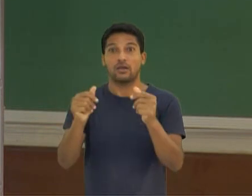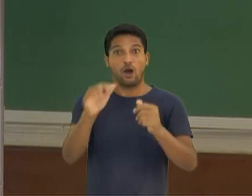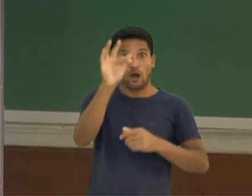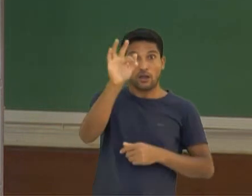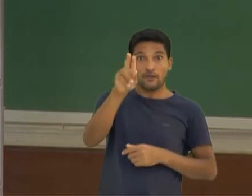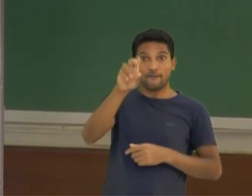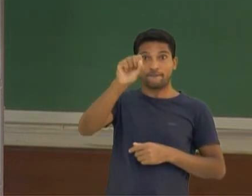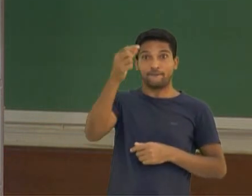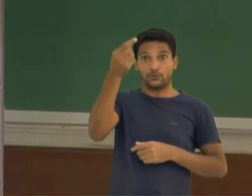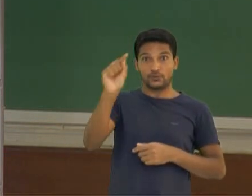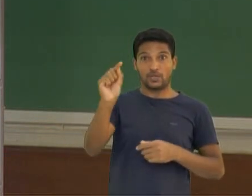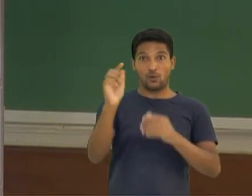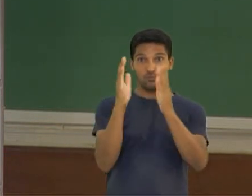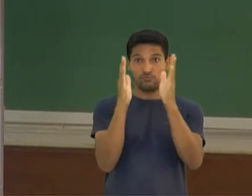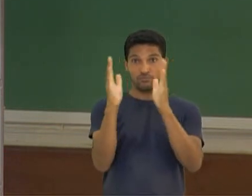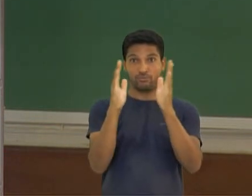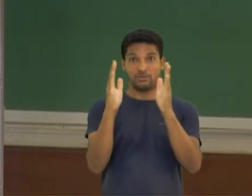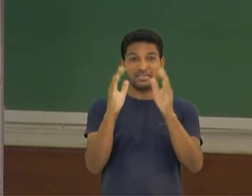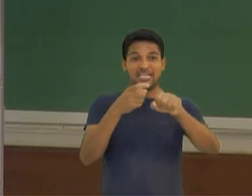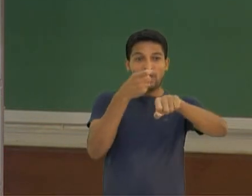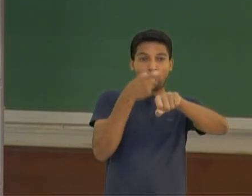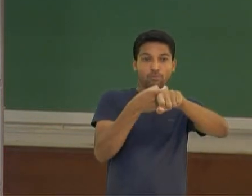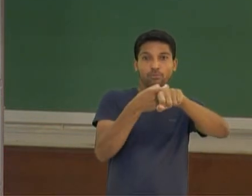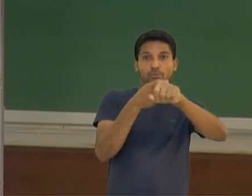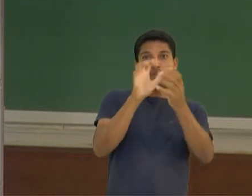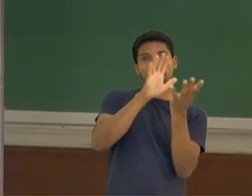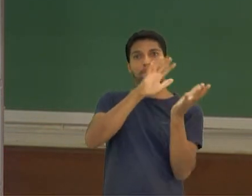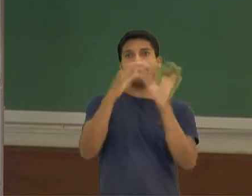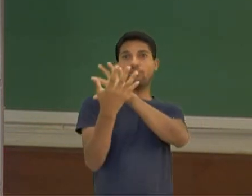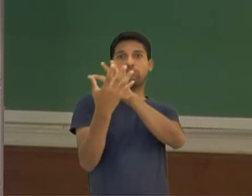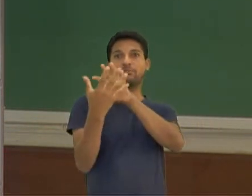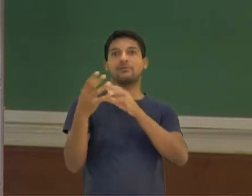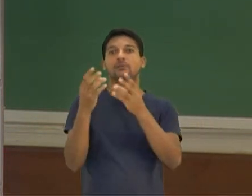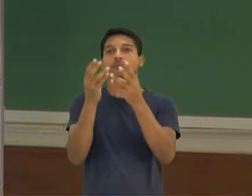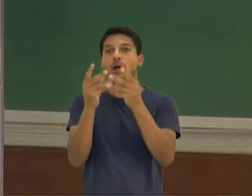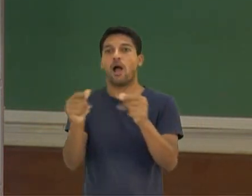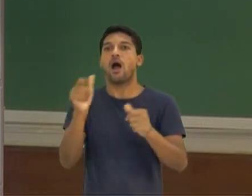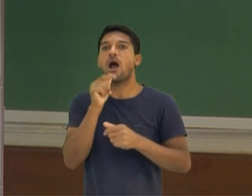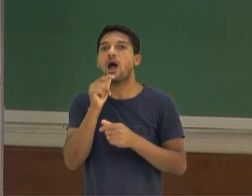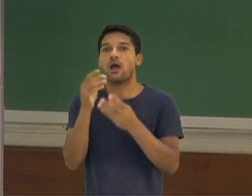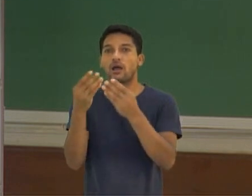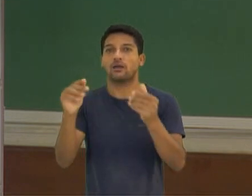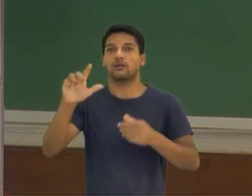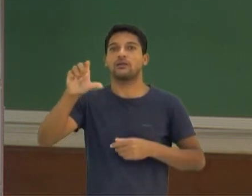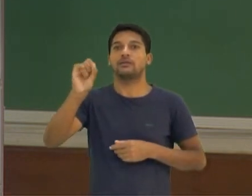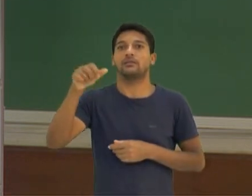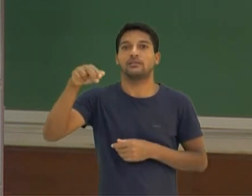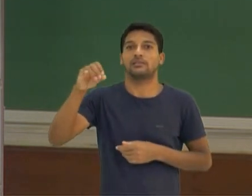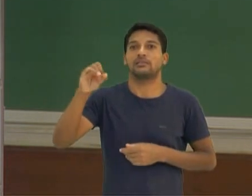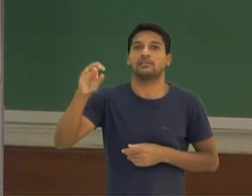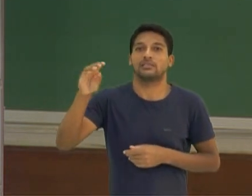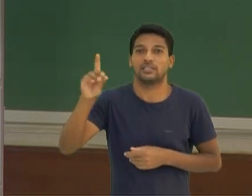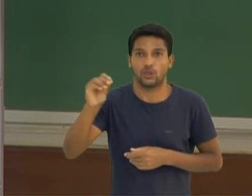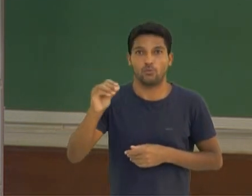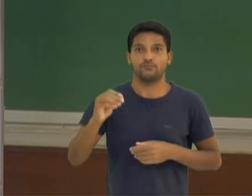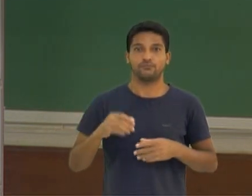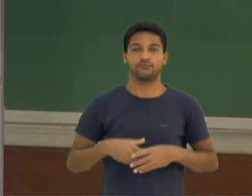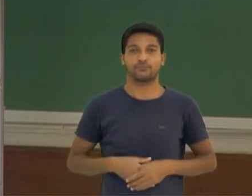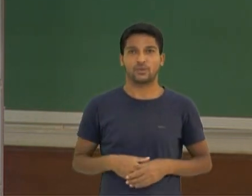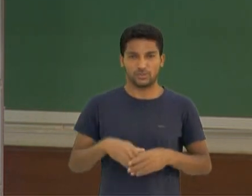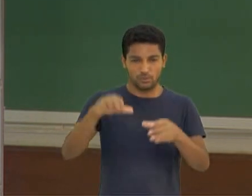Fusão é a passagem do estado sólido para o estado líquido. Então, o ponto de fusão é na temperatura em que essa substância